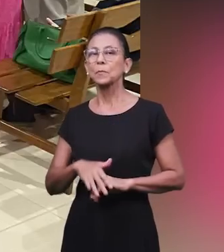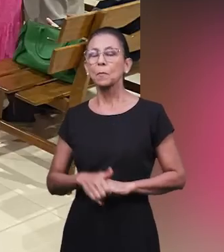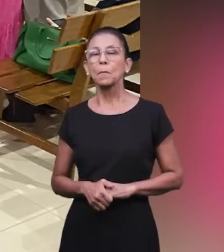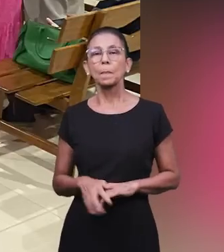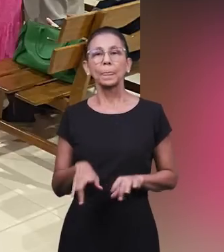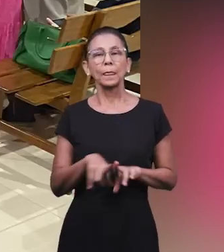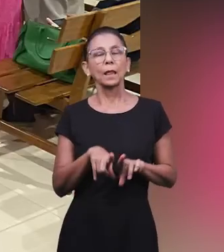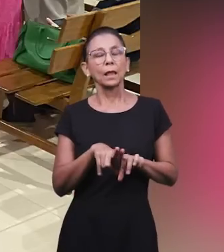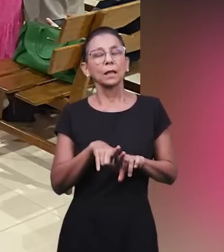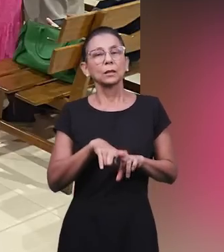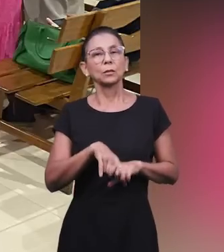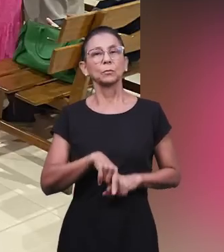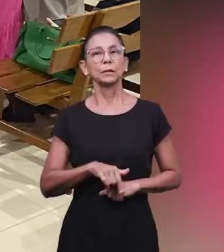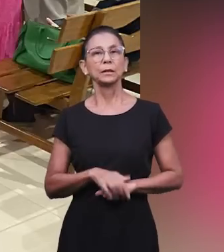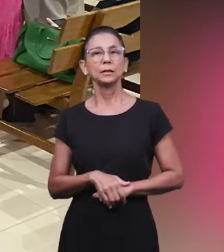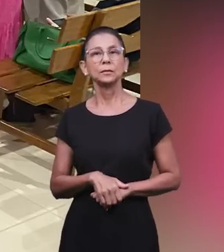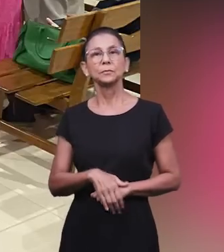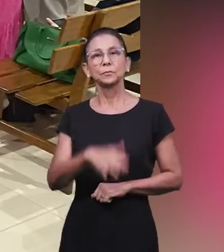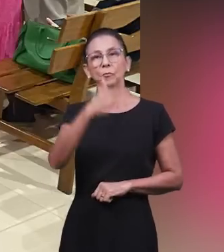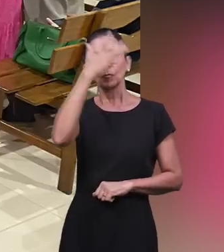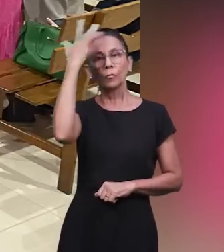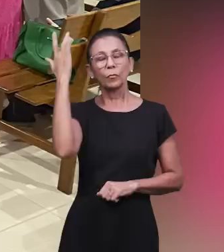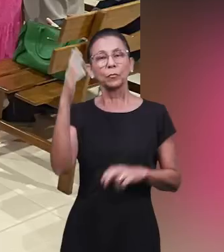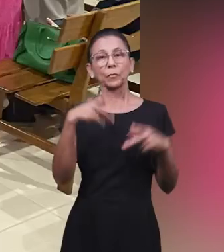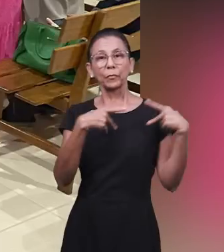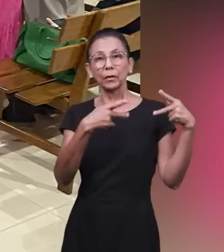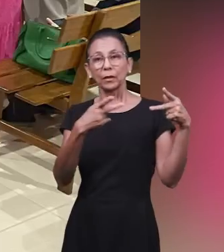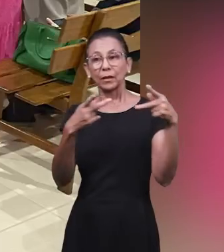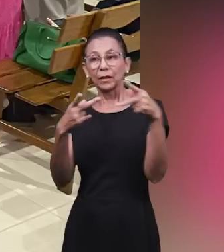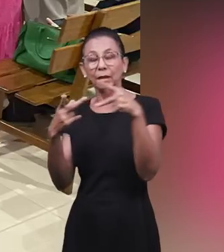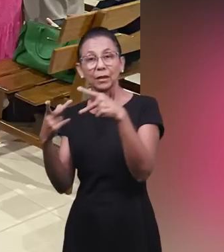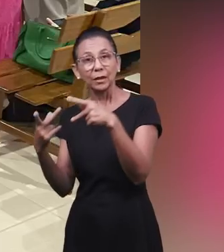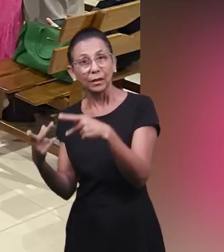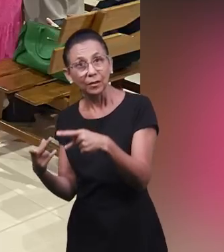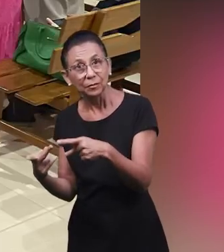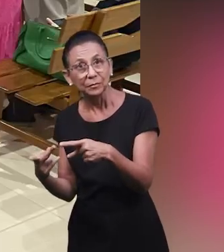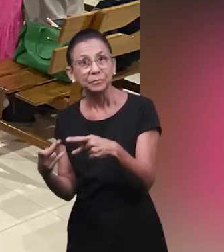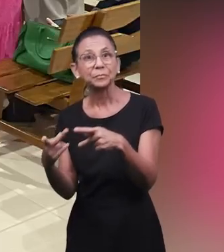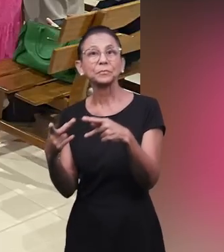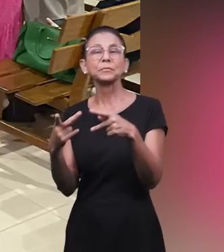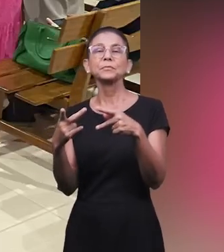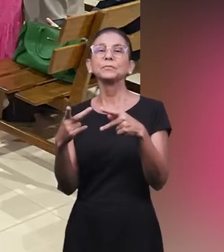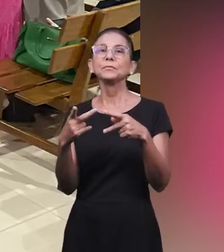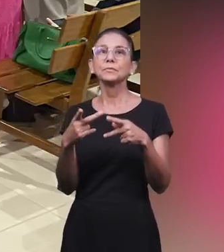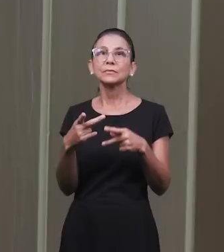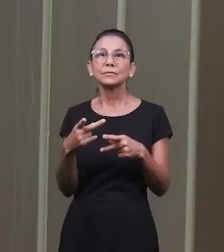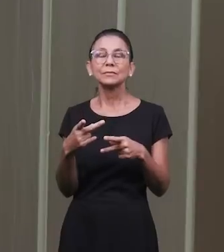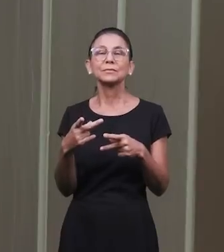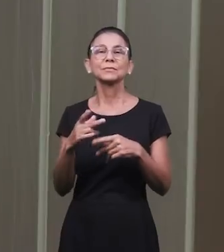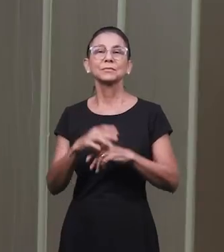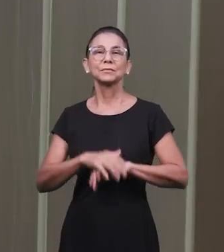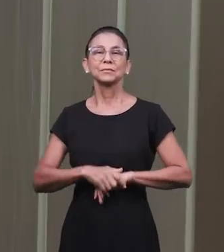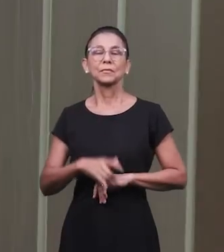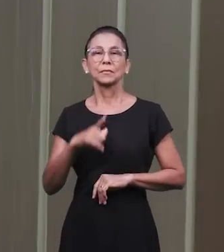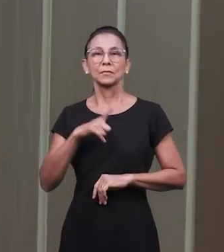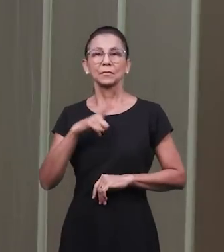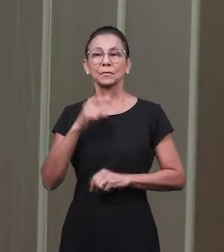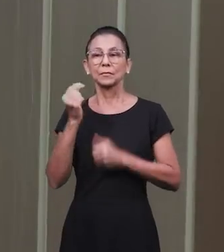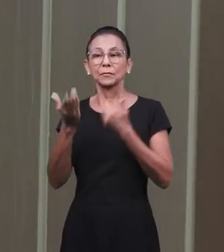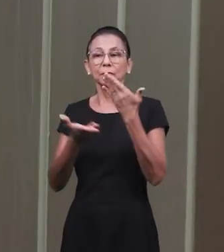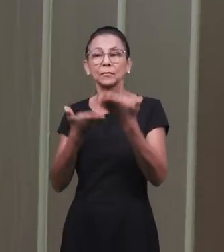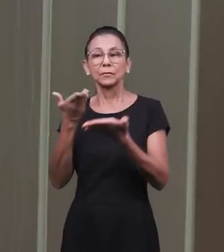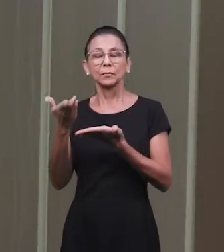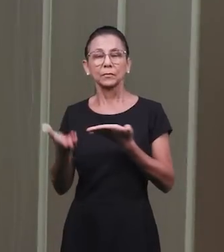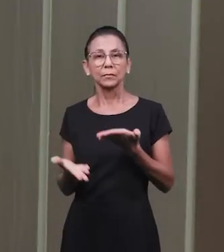fizeram o trabalho e trouxeram 9 visitantes que foram assistidos e saíram edificados. O pastor Danilo